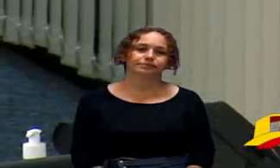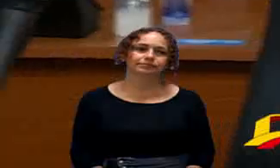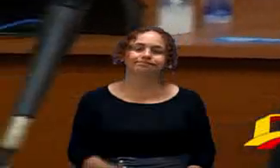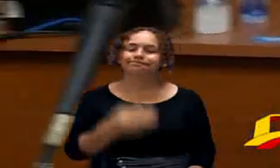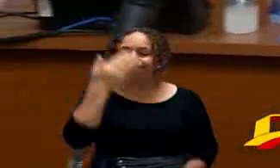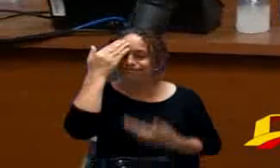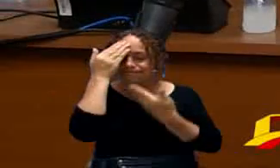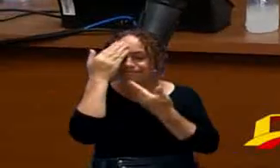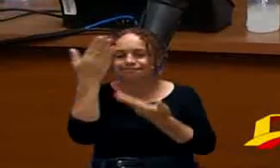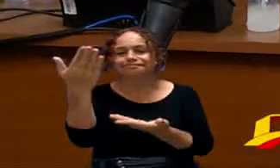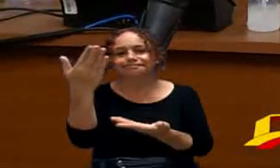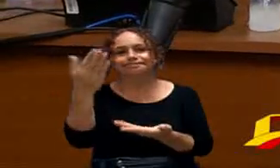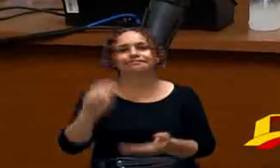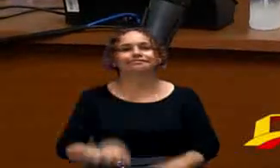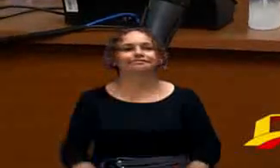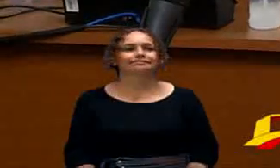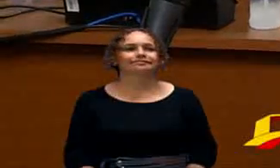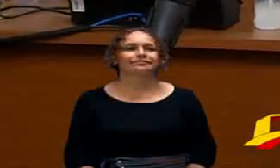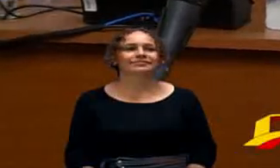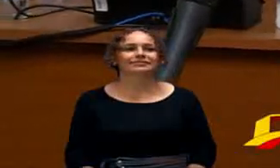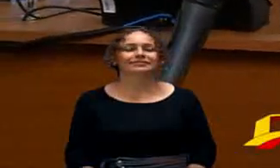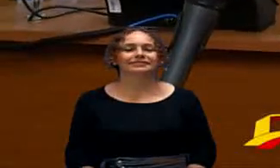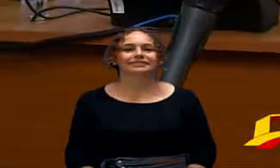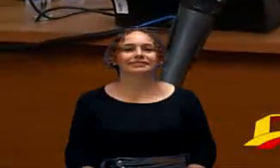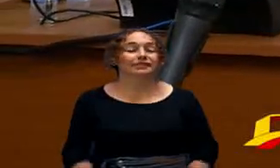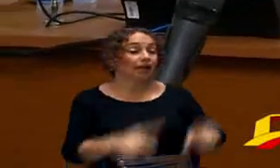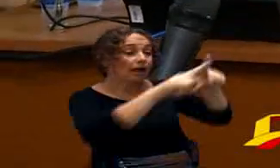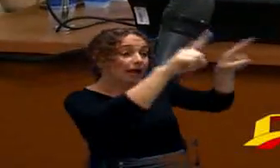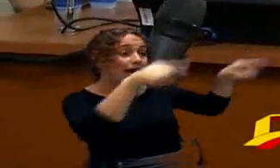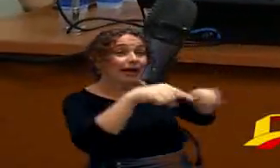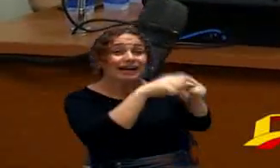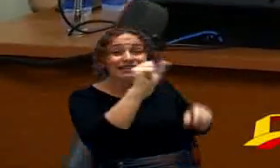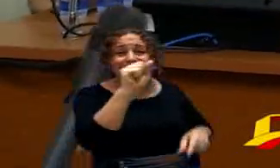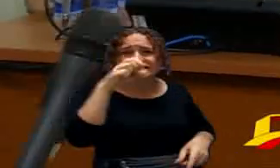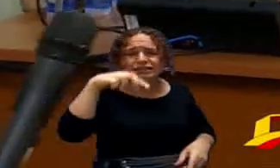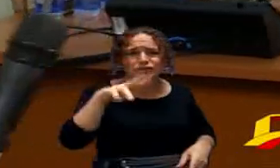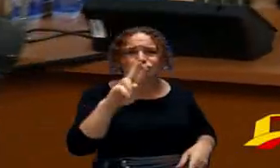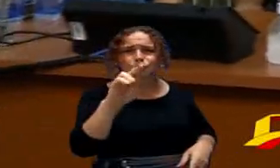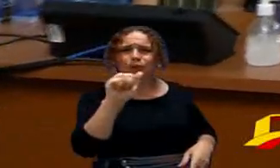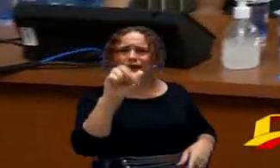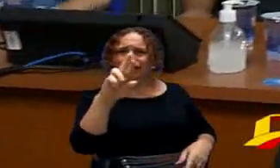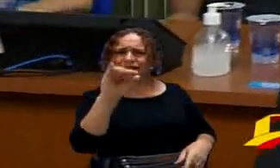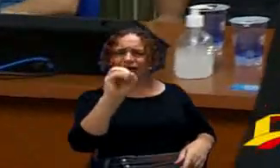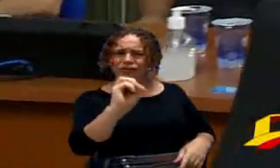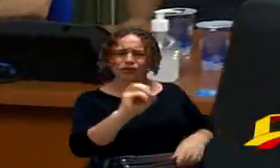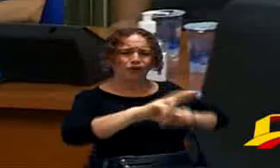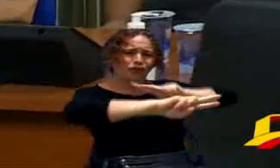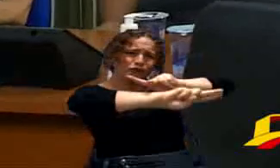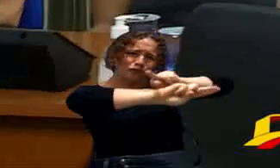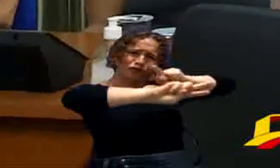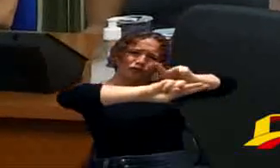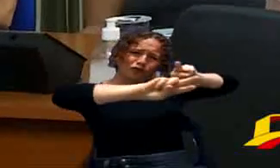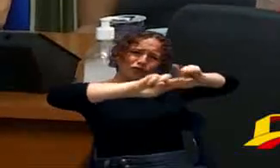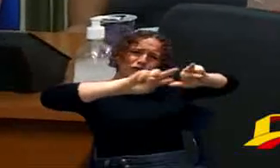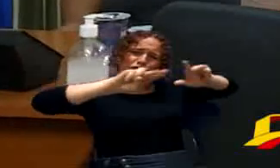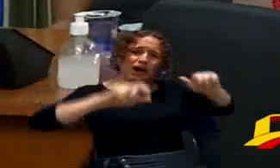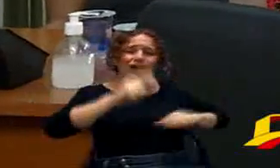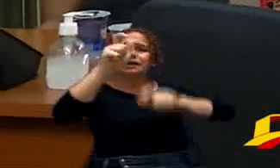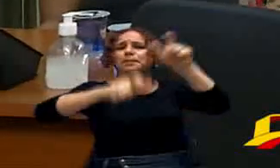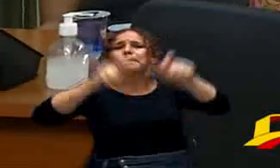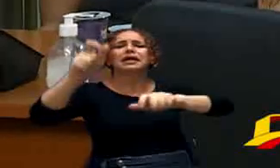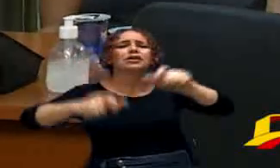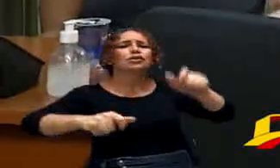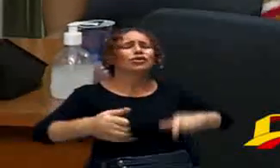Obrigado, dona Elete. Por conta de santuário, se queimaram muitas pessoas no, na fogueira das